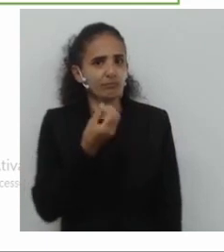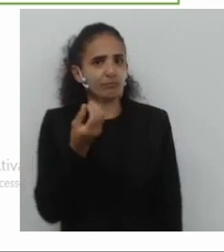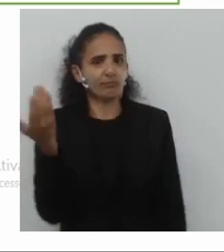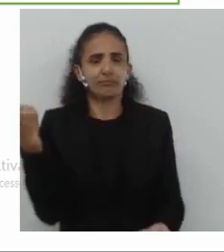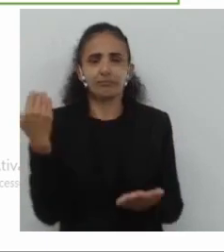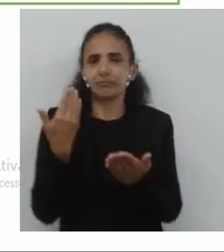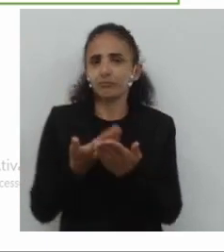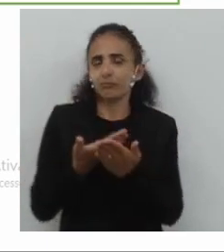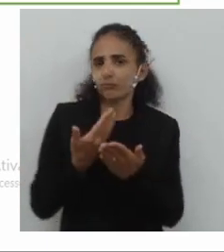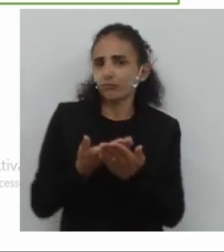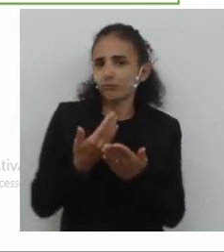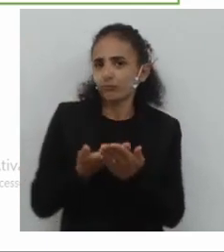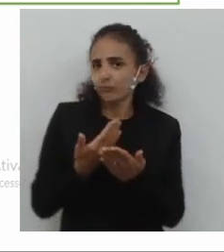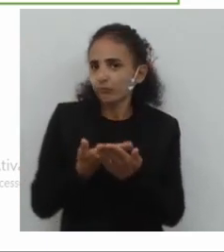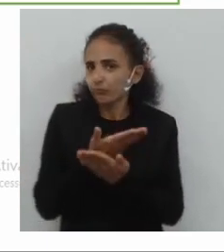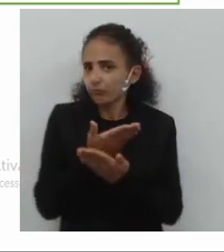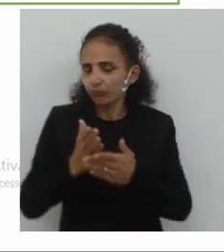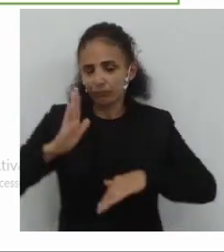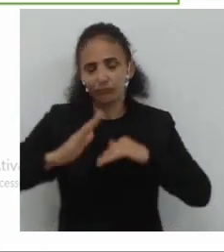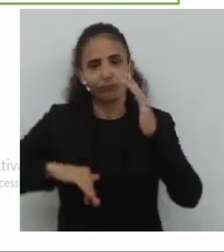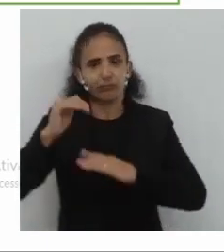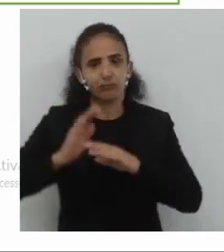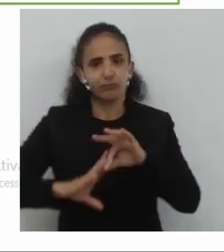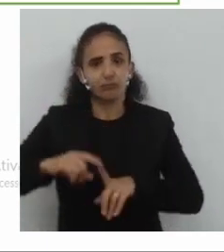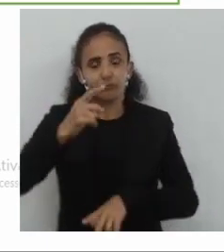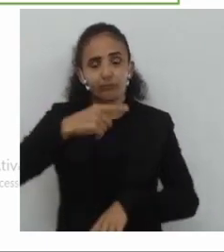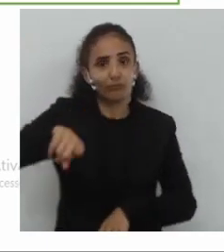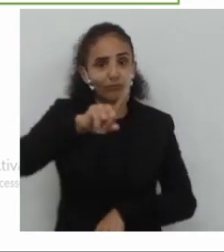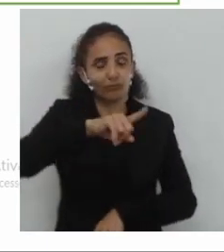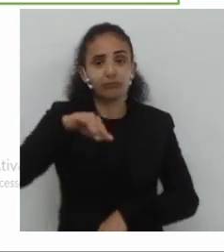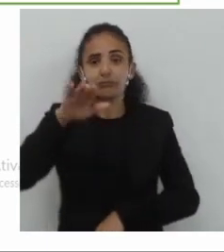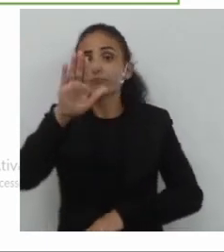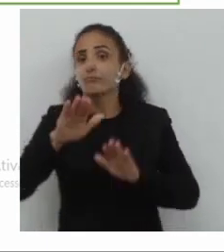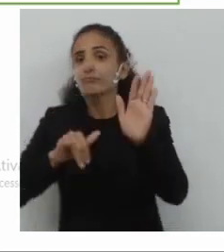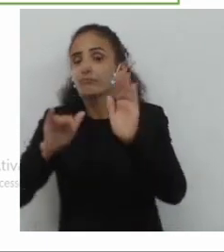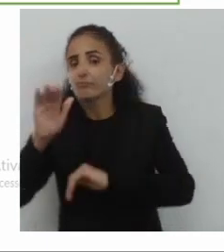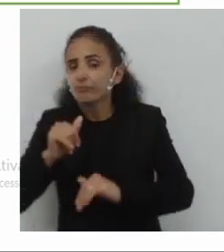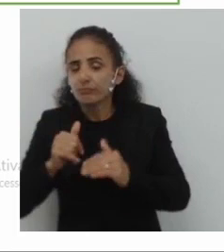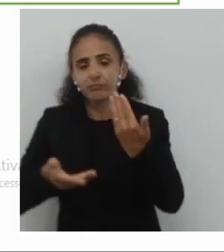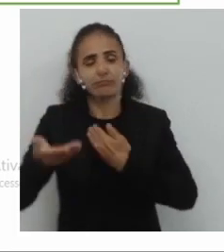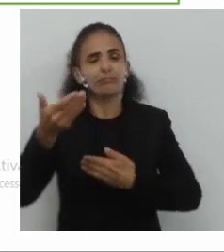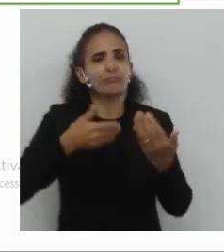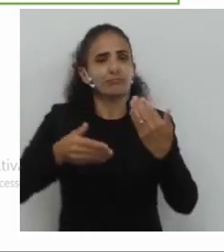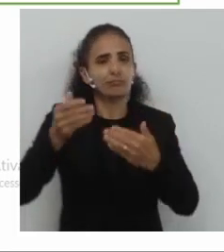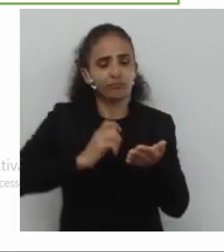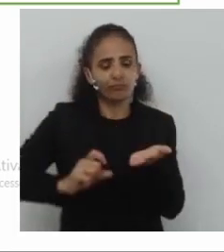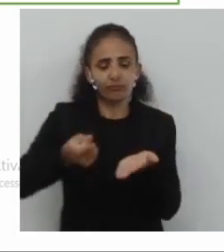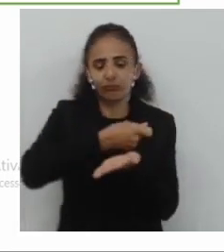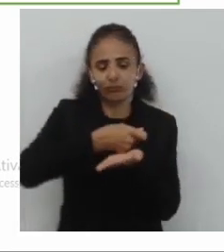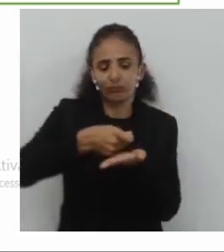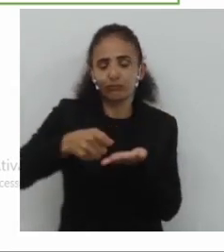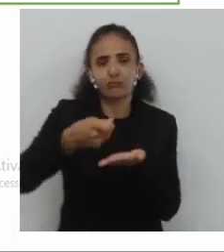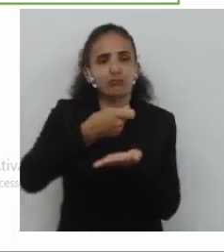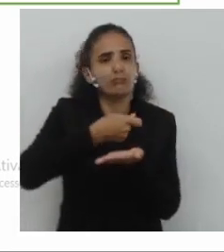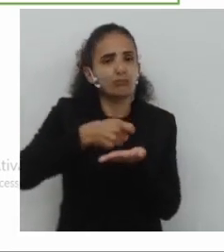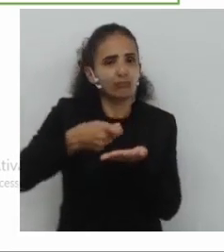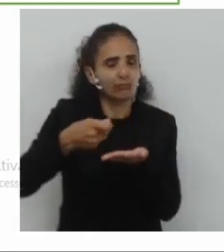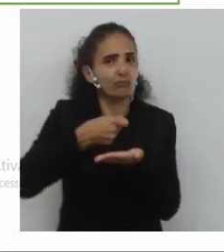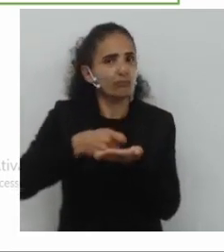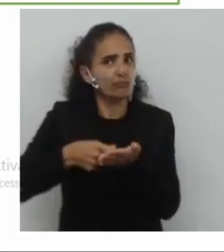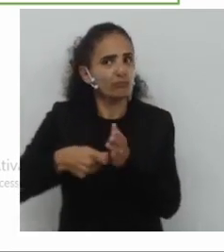estudantil e profissional, somos convocados, muitas vezes, a fazer o registro do